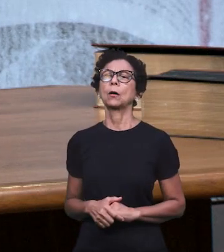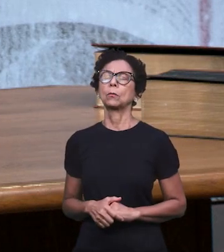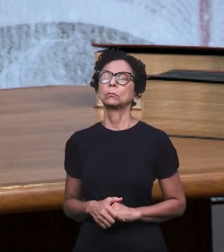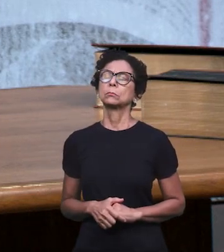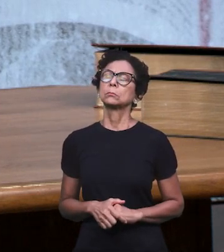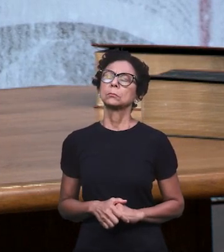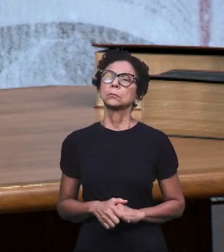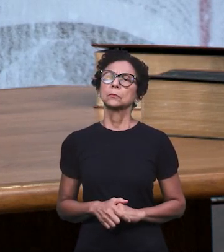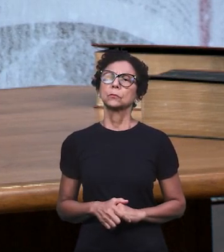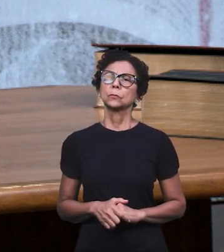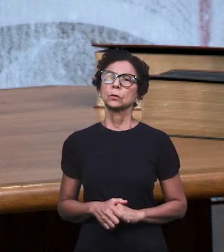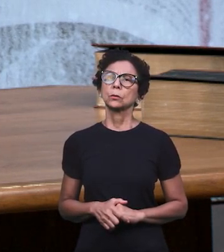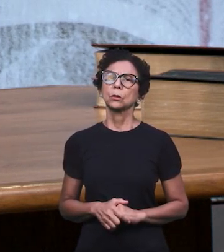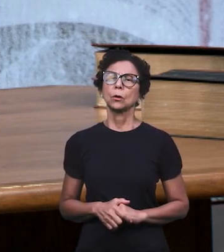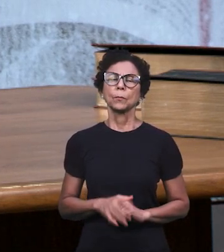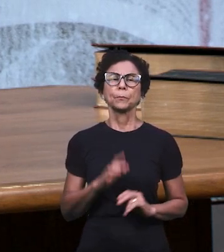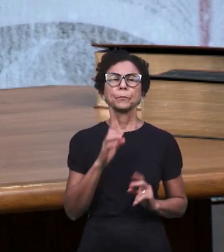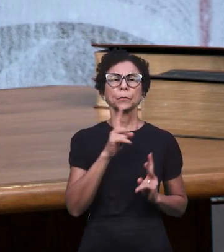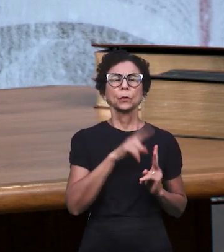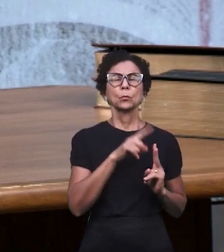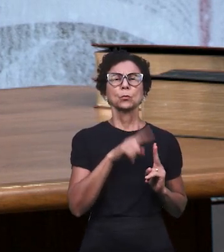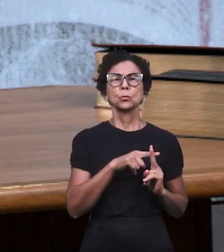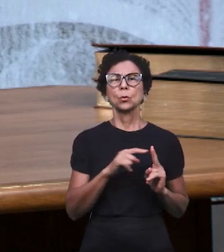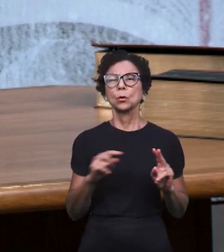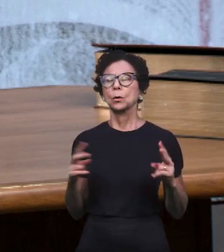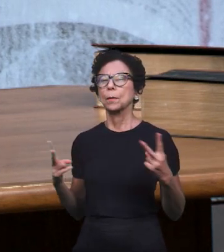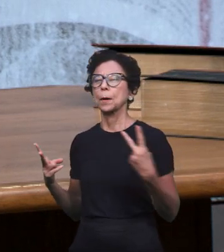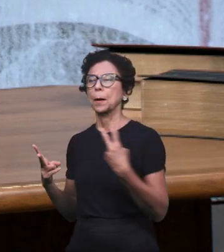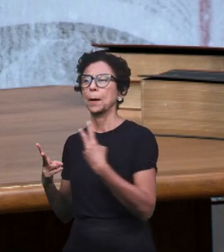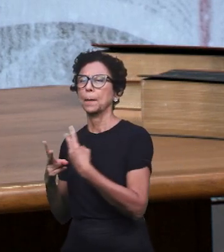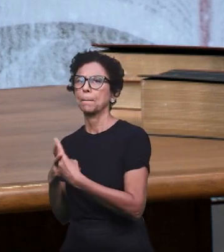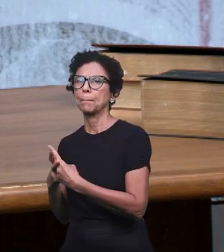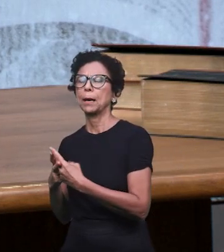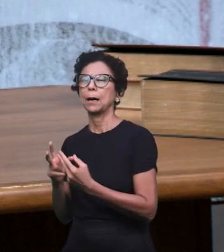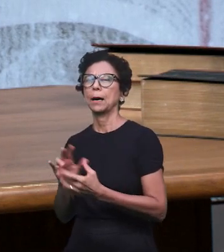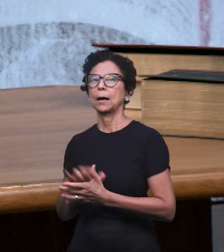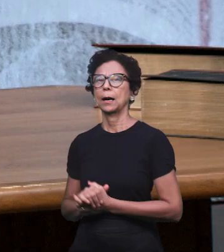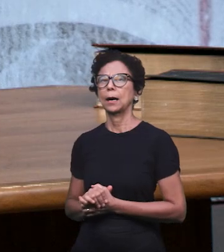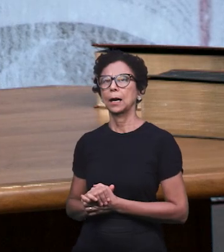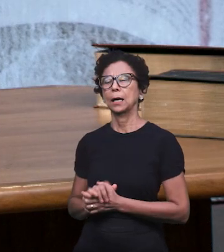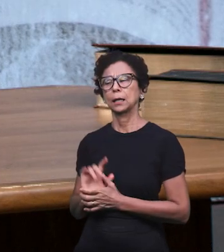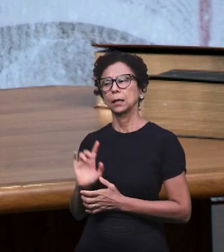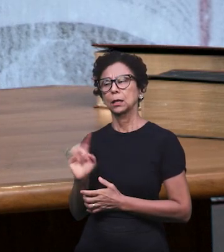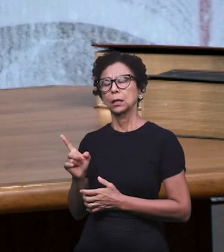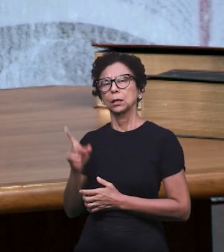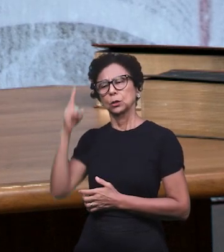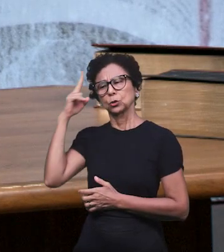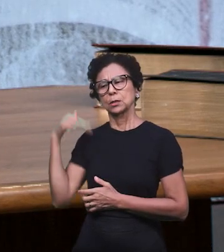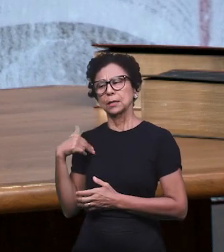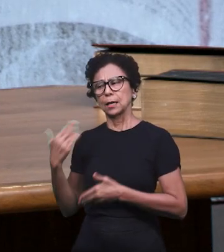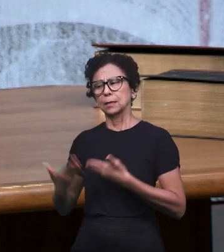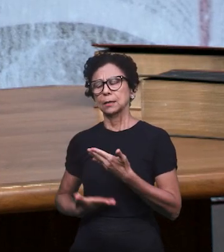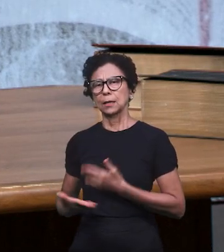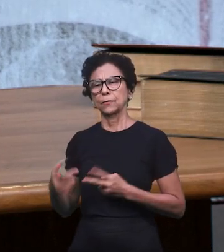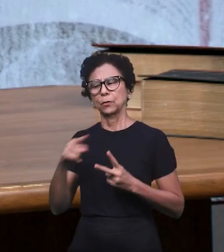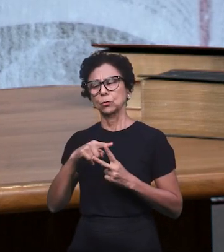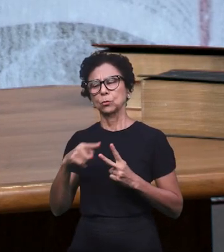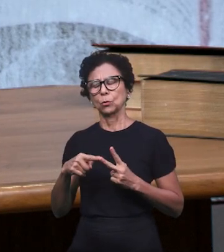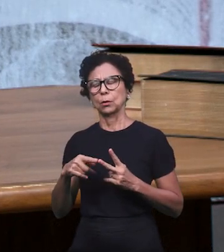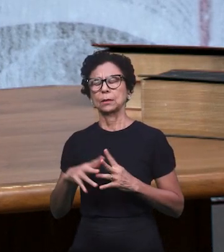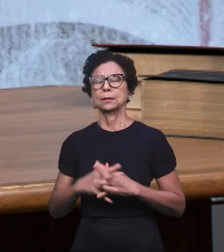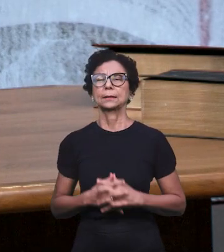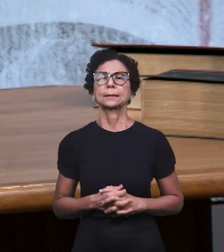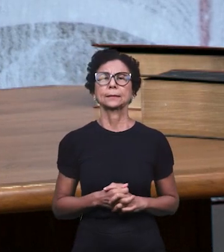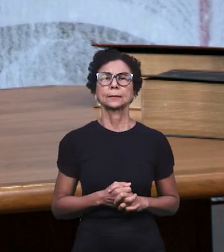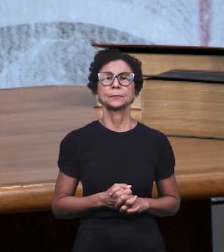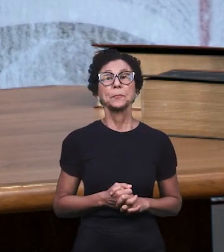José para que o servisse, e estiveram muitos dias na prisão. E ambos sonharam um